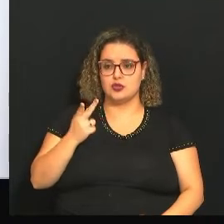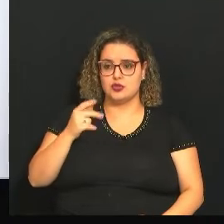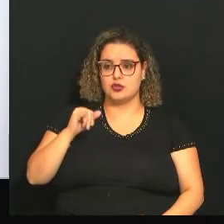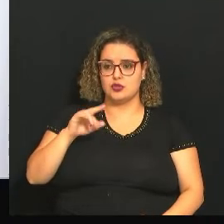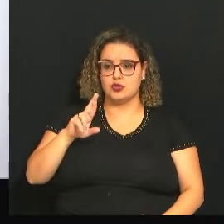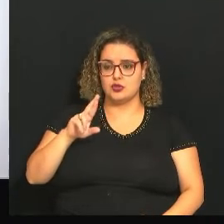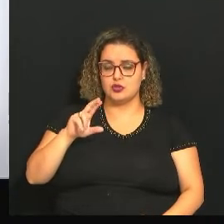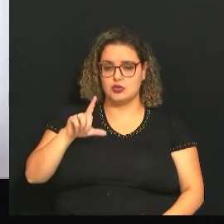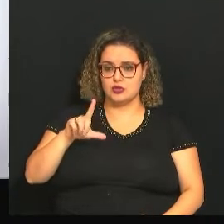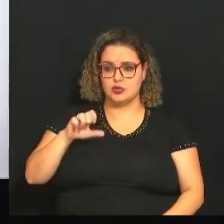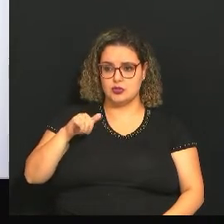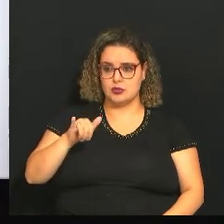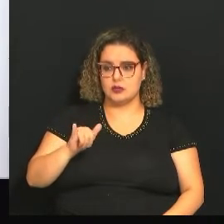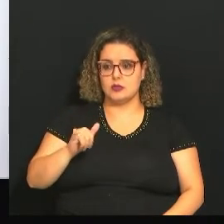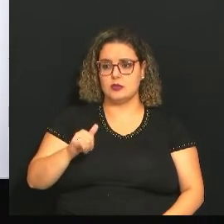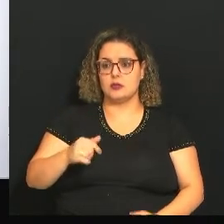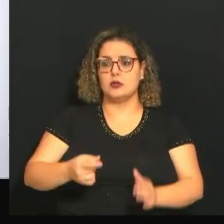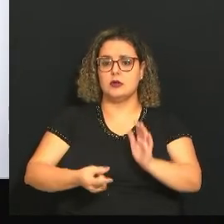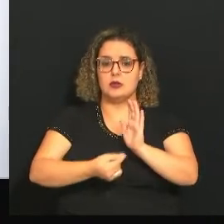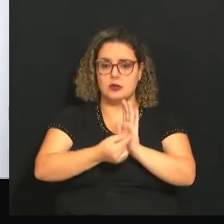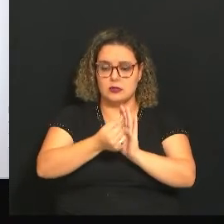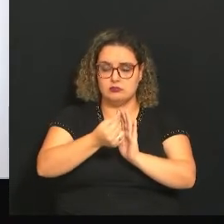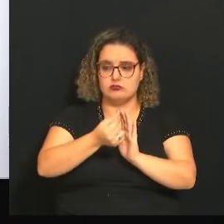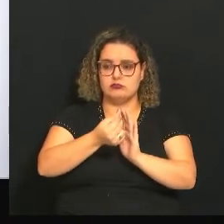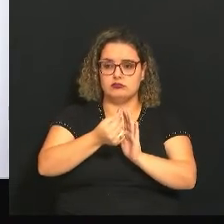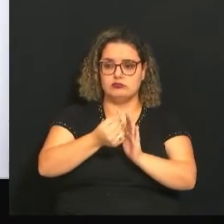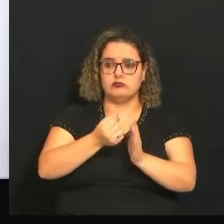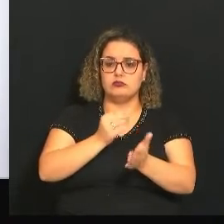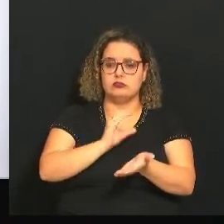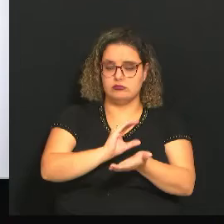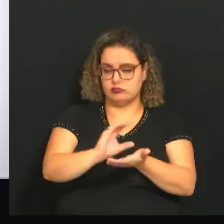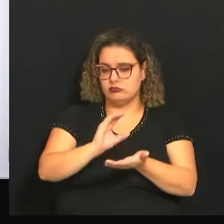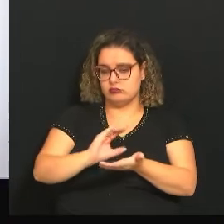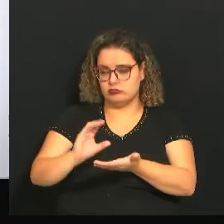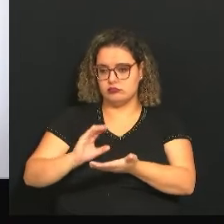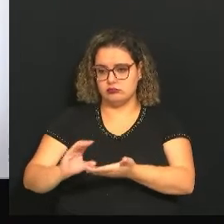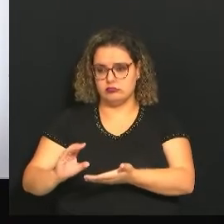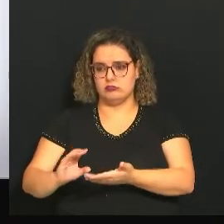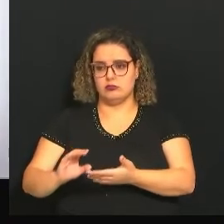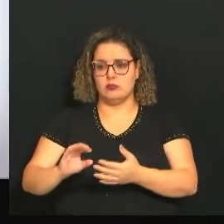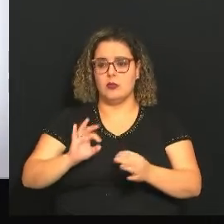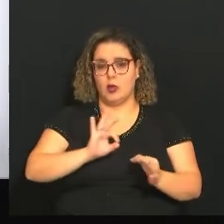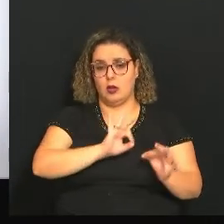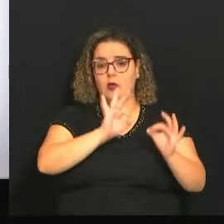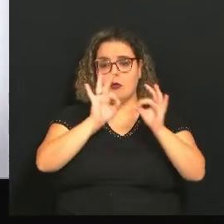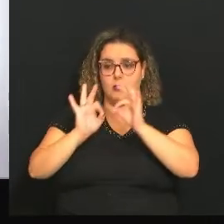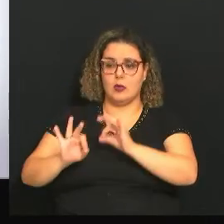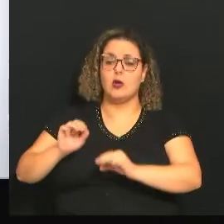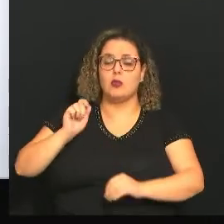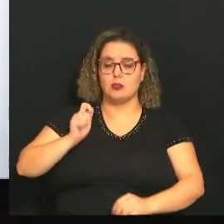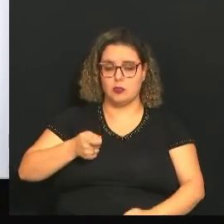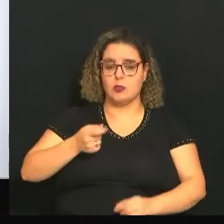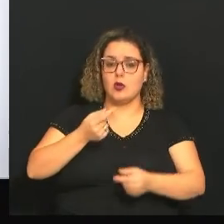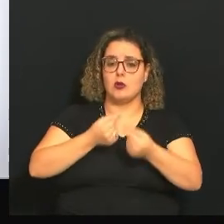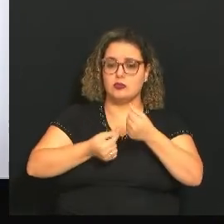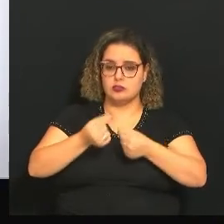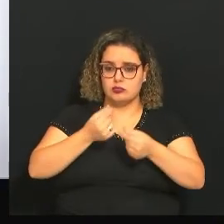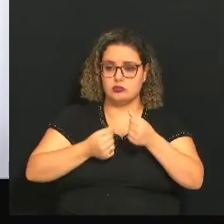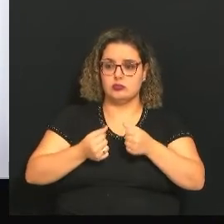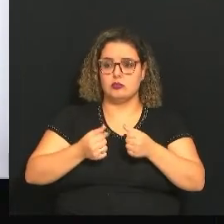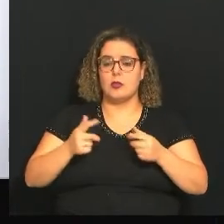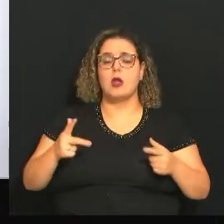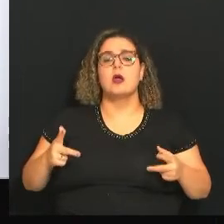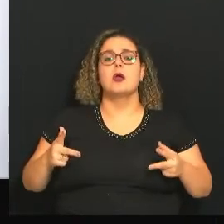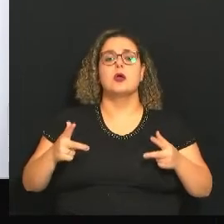a questão dos investimentos, até onde eu acompanhei pelo Tribunal de Contas do Estado, essa